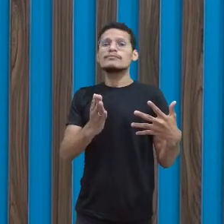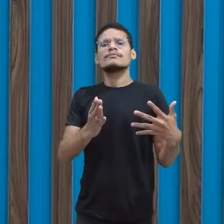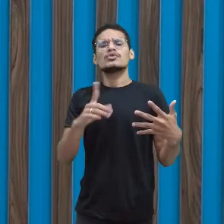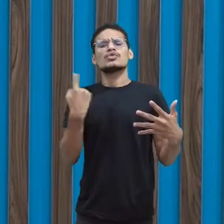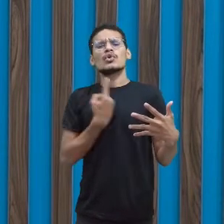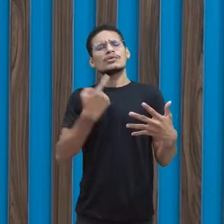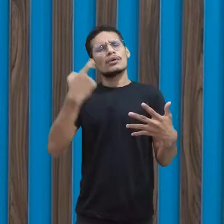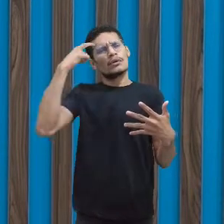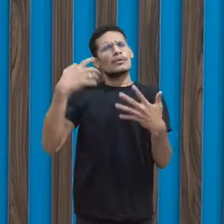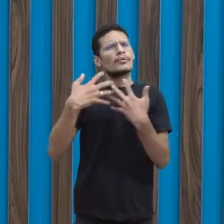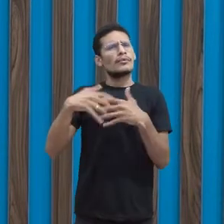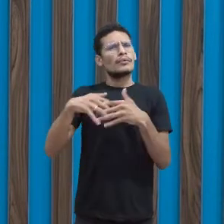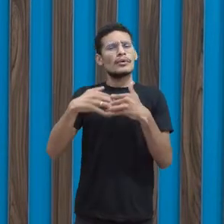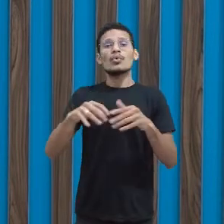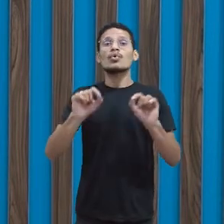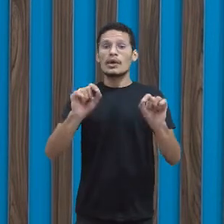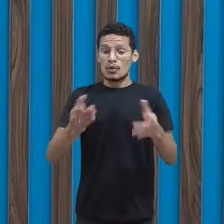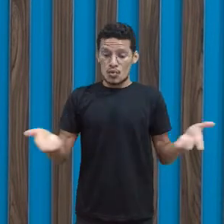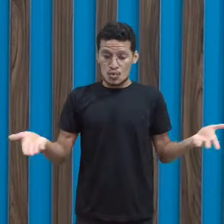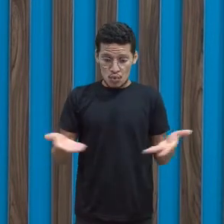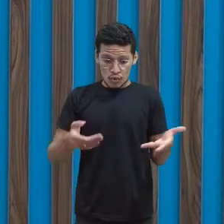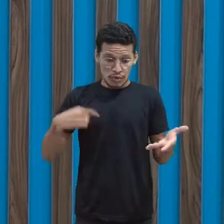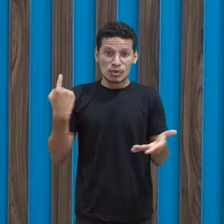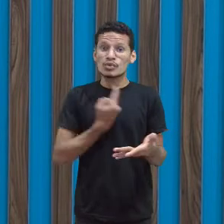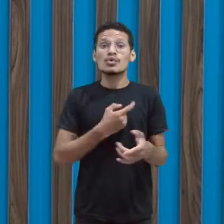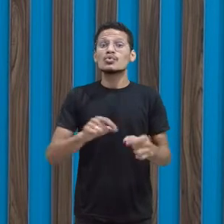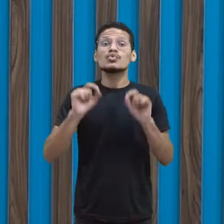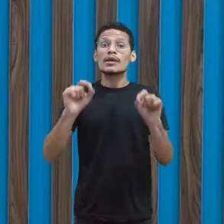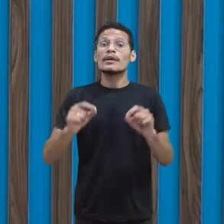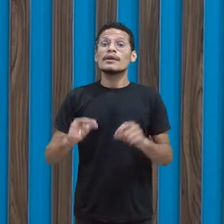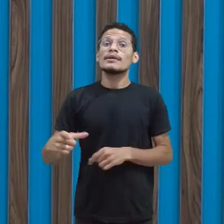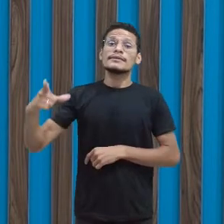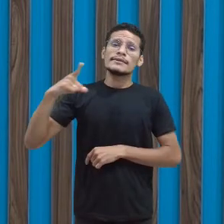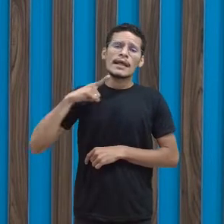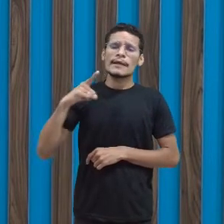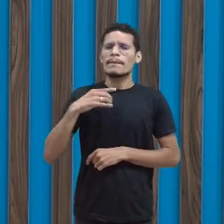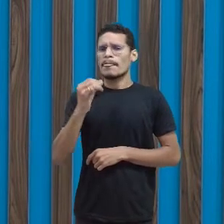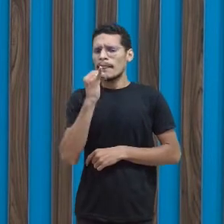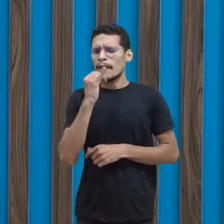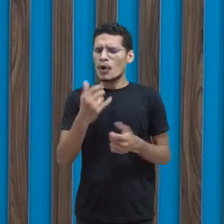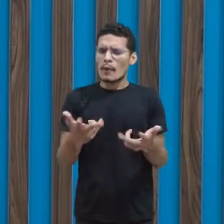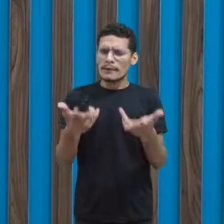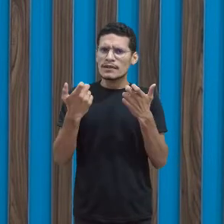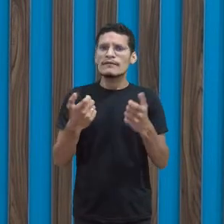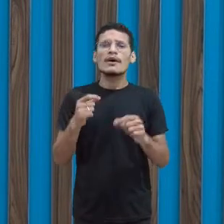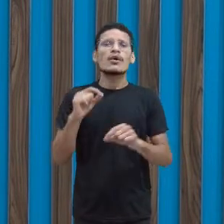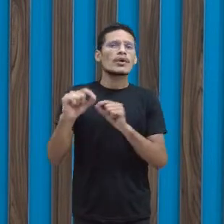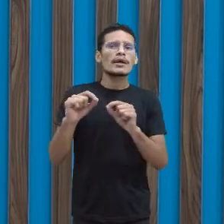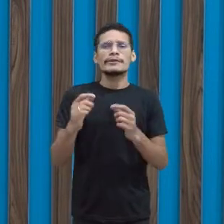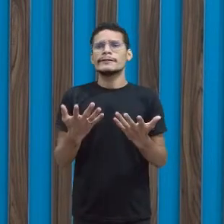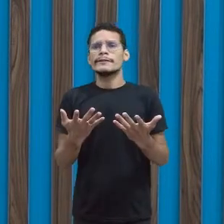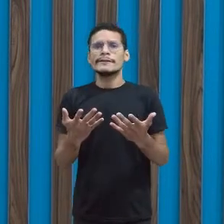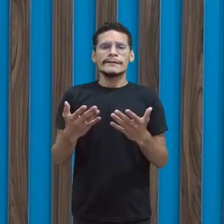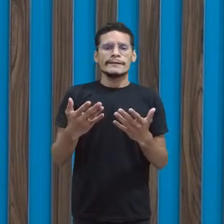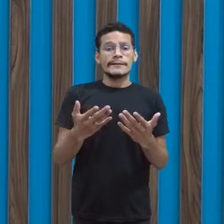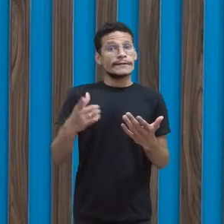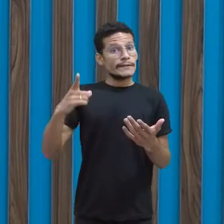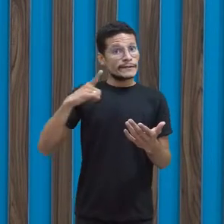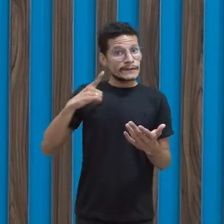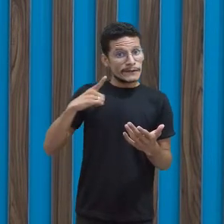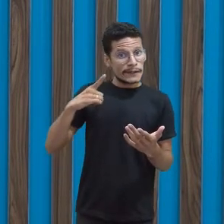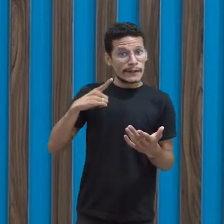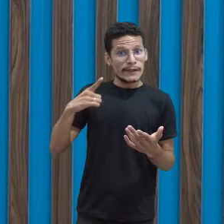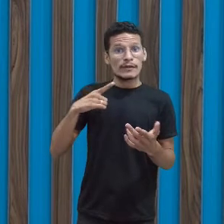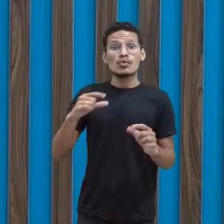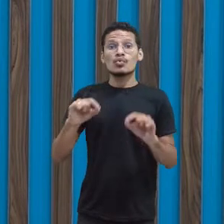para observar hoje, por exemplo, professor, a gente tem observado aí a crescente, né, uma crescente aí na